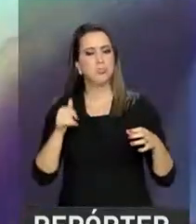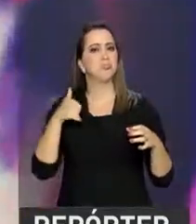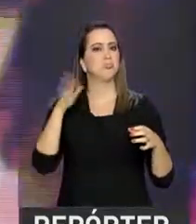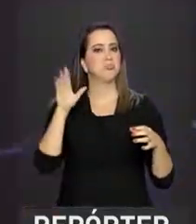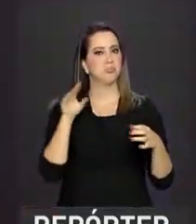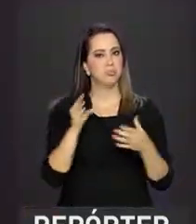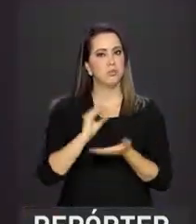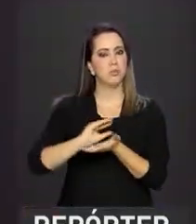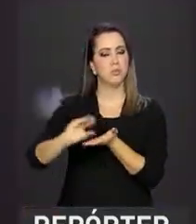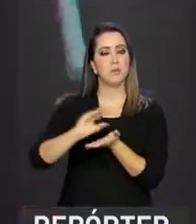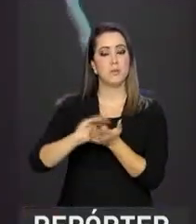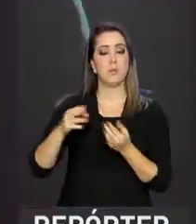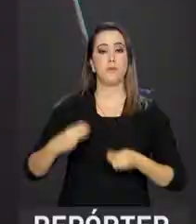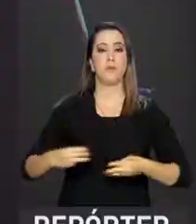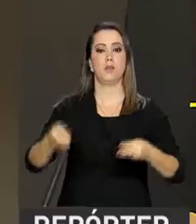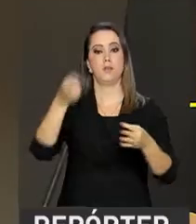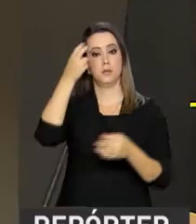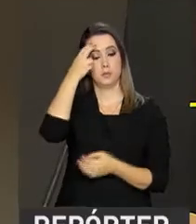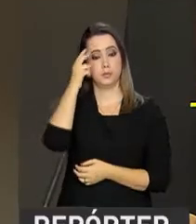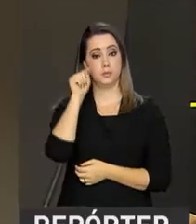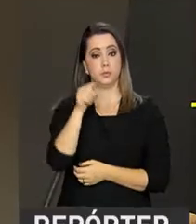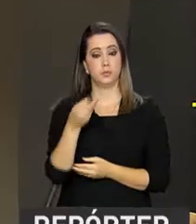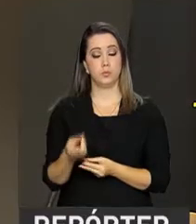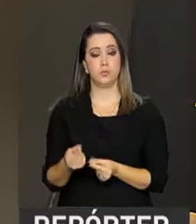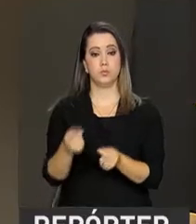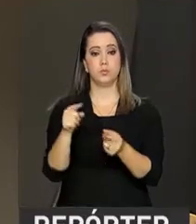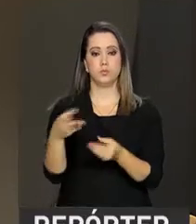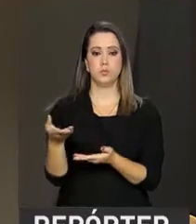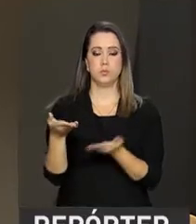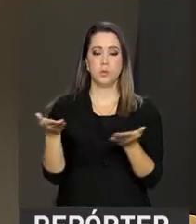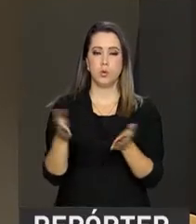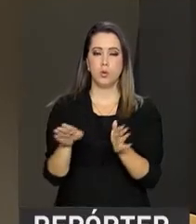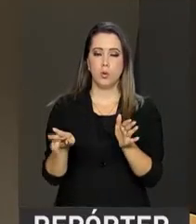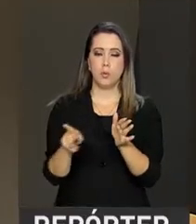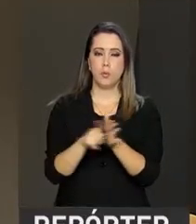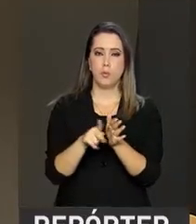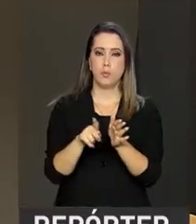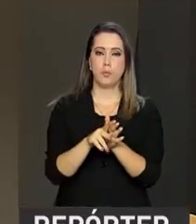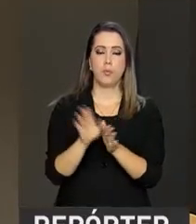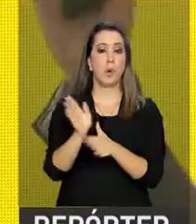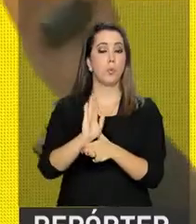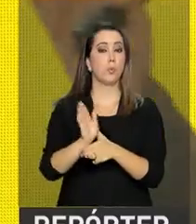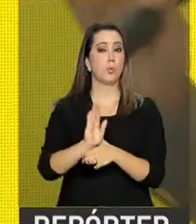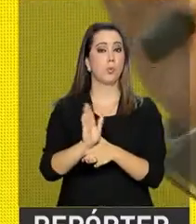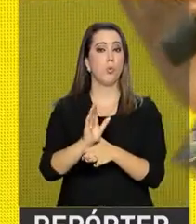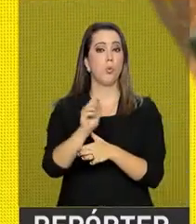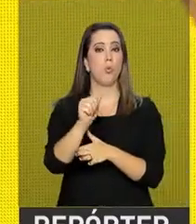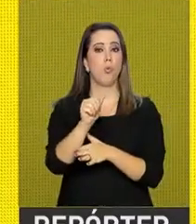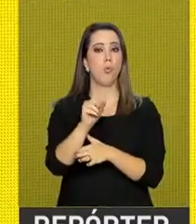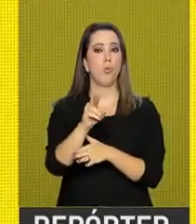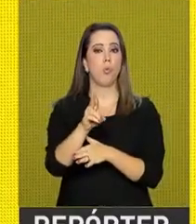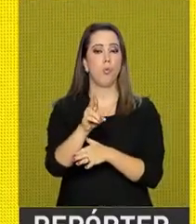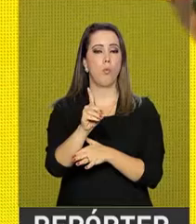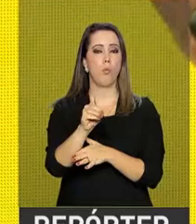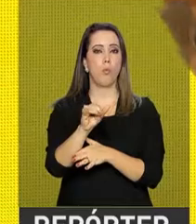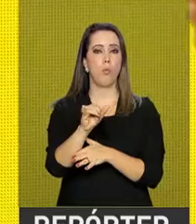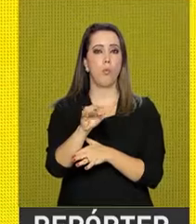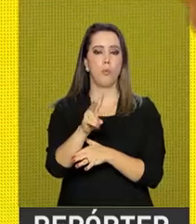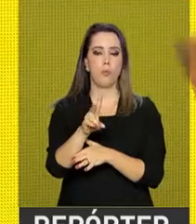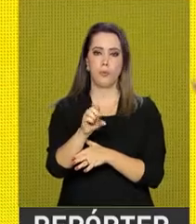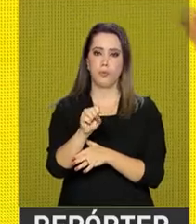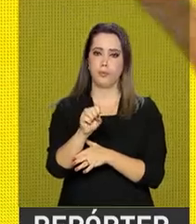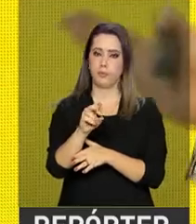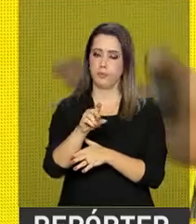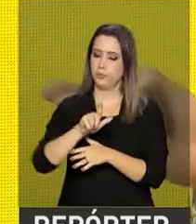disponibilizado pelo ministério da cultura os recursos vêm do fundo setorial do audiovisual o objetivo é incentivar a produção